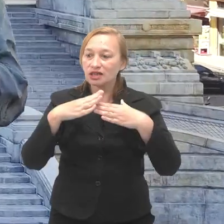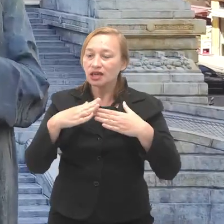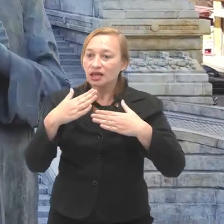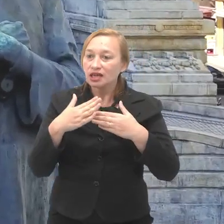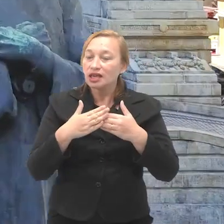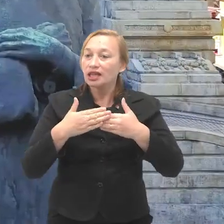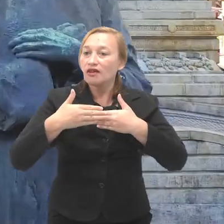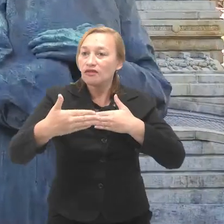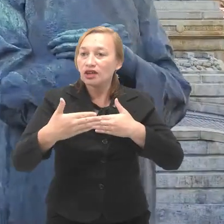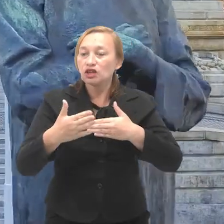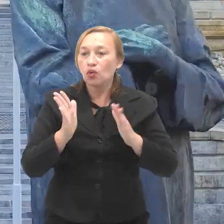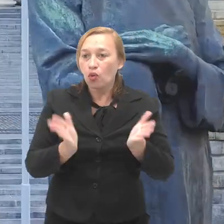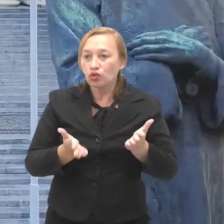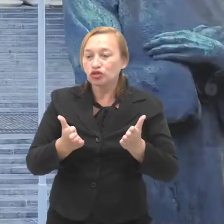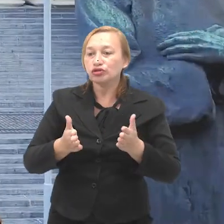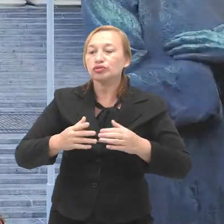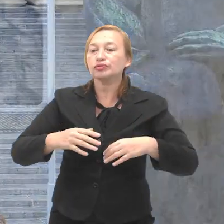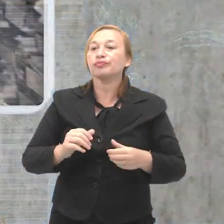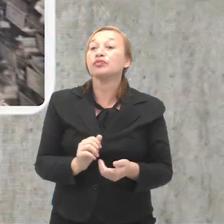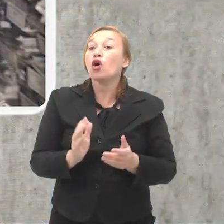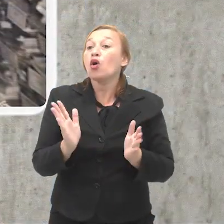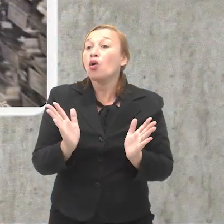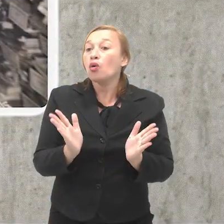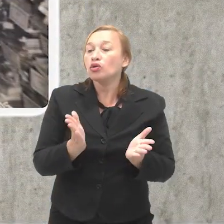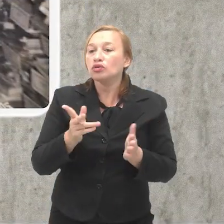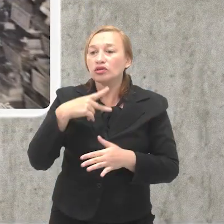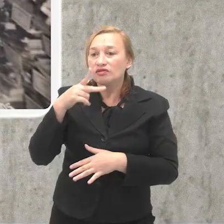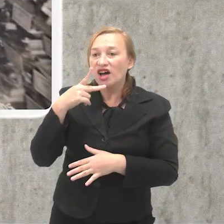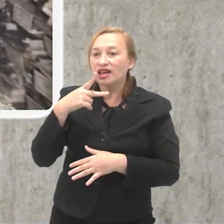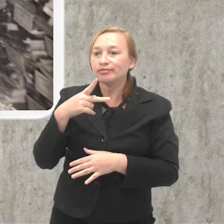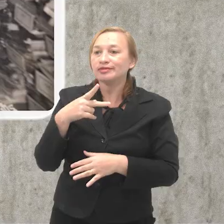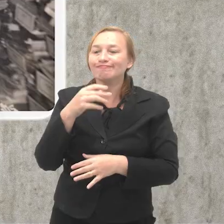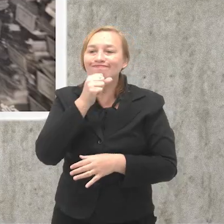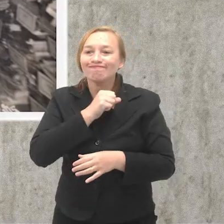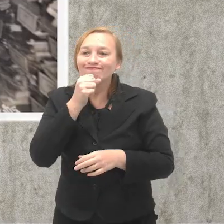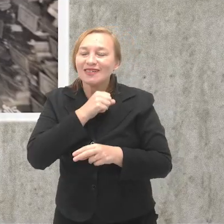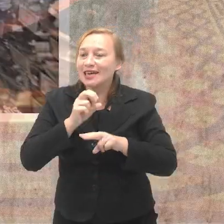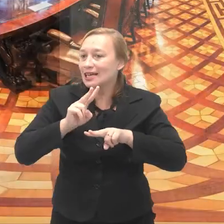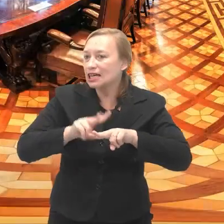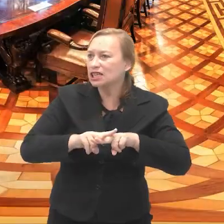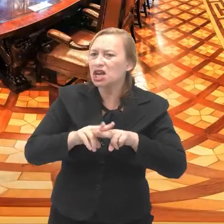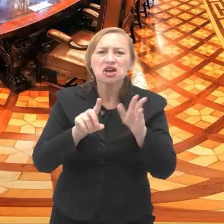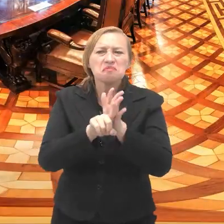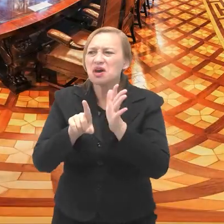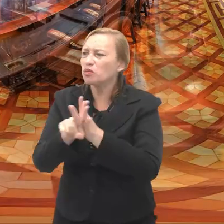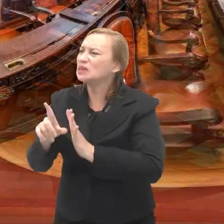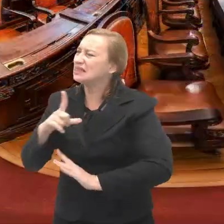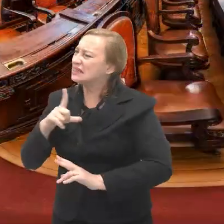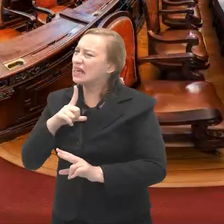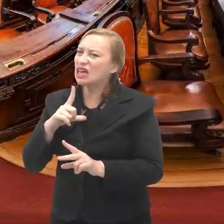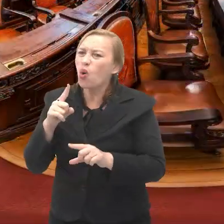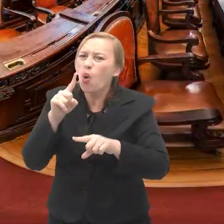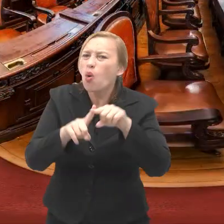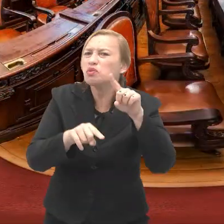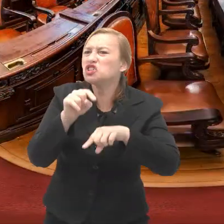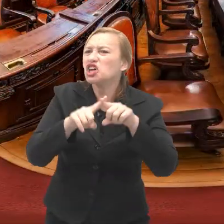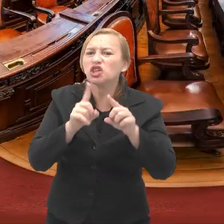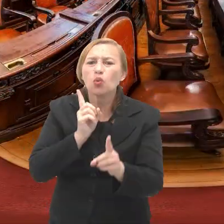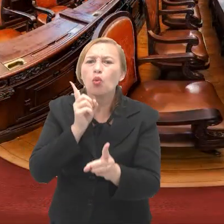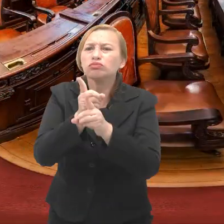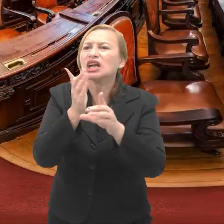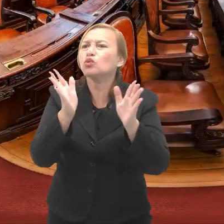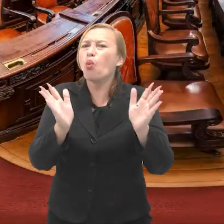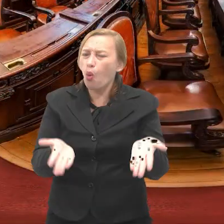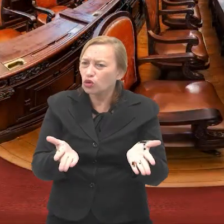está à frente do prédio hoje. Atualmente, quando falamos na Cadeia Velha, muitos se perguntam se há algum resquício